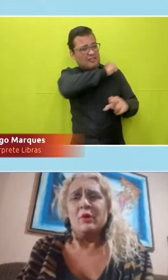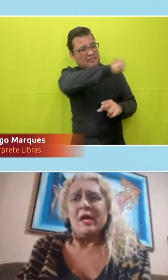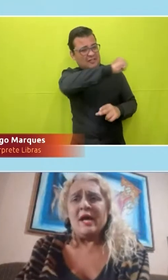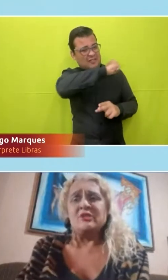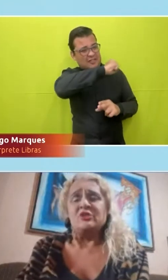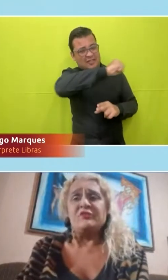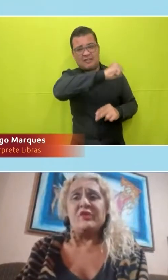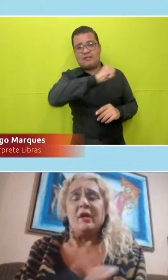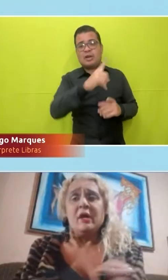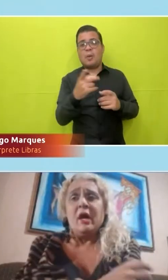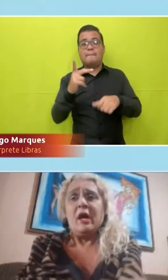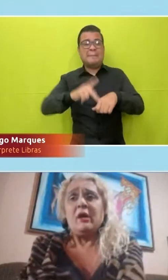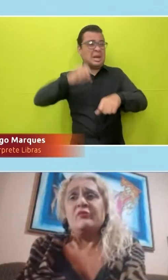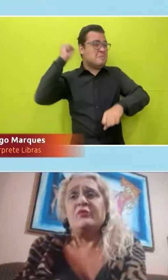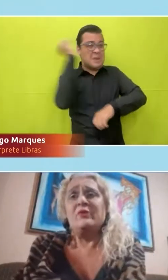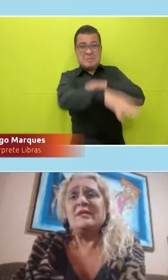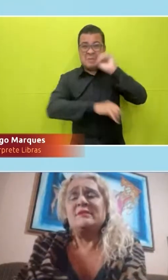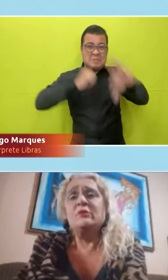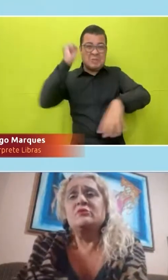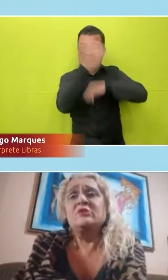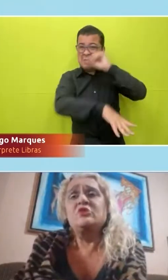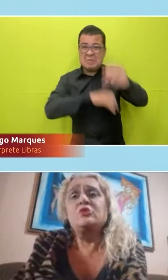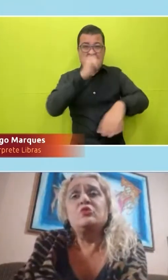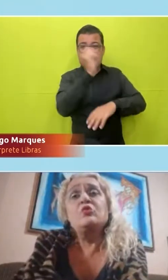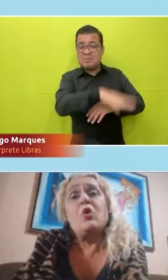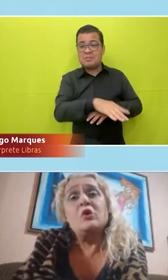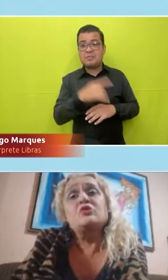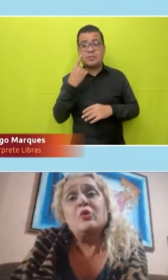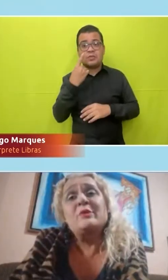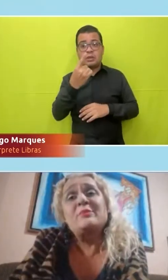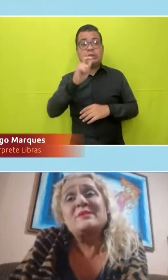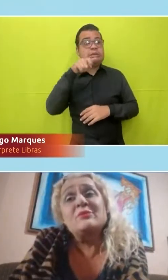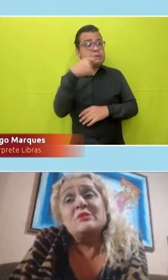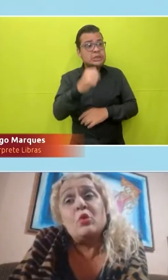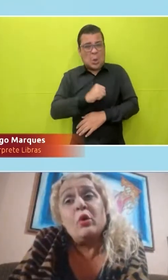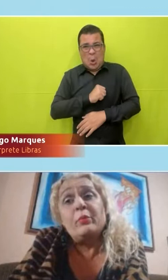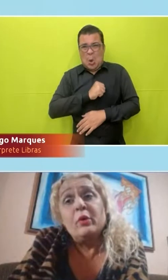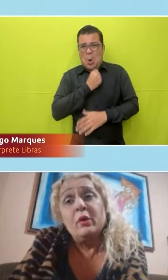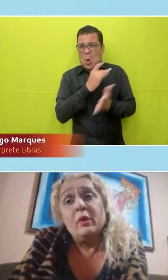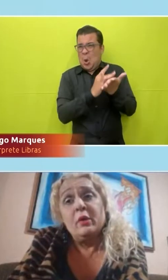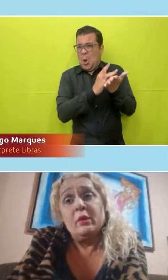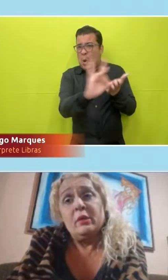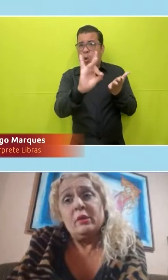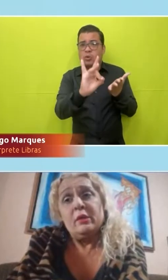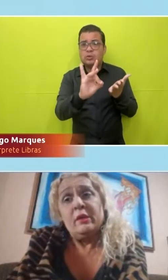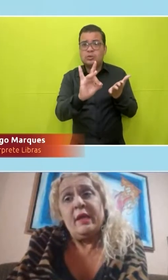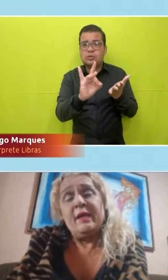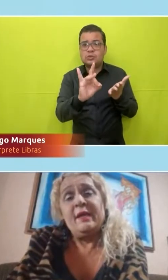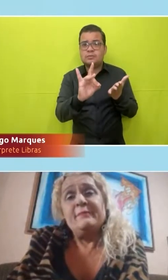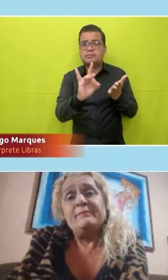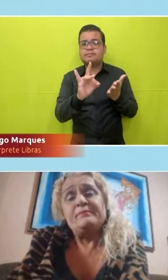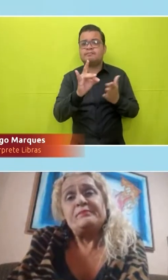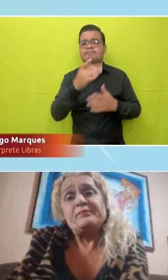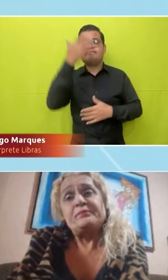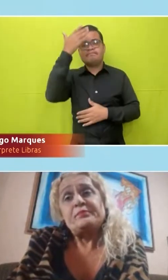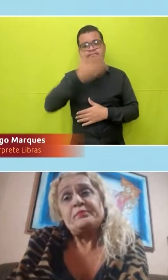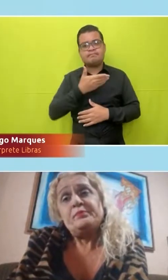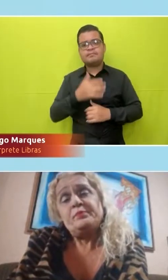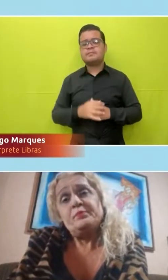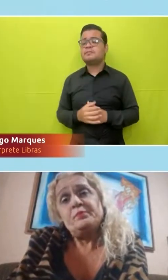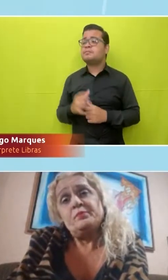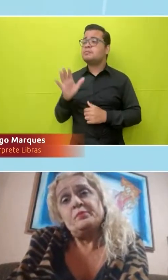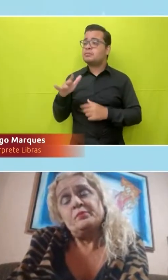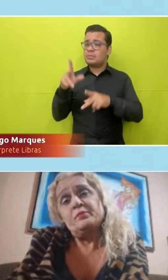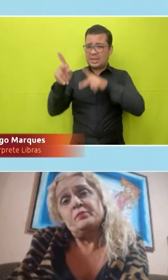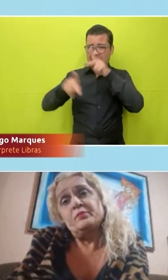Então, a gente vê a configuração no sentido do ódio sobre a expressão desse corpo. Beth, e essa população trans